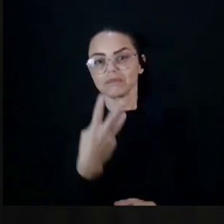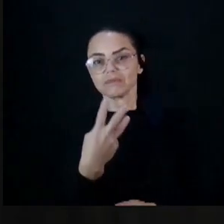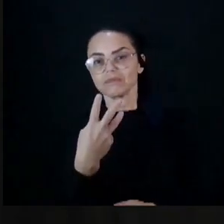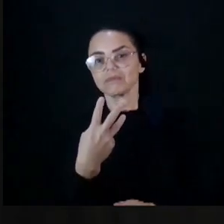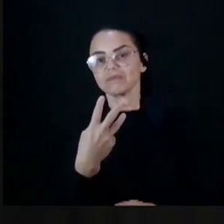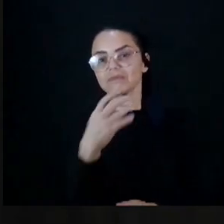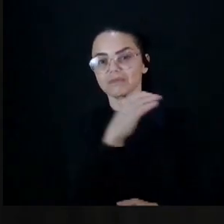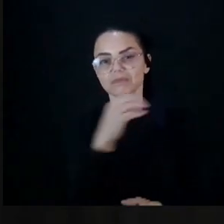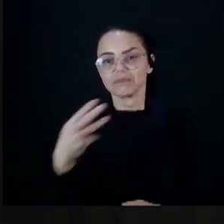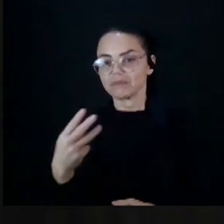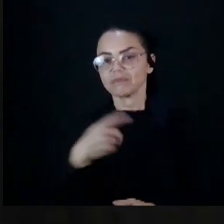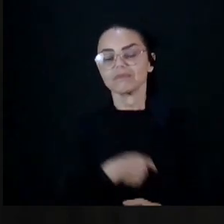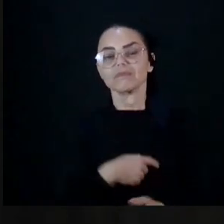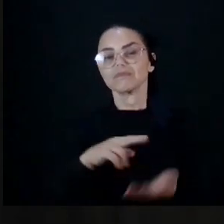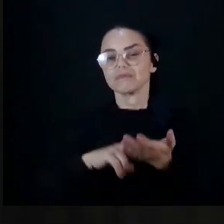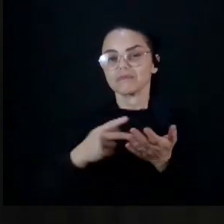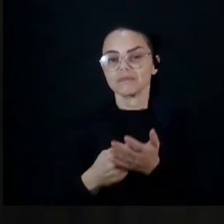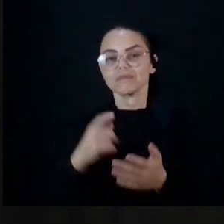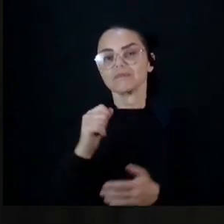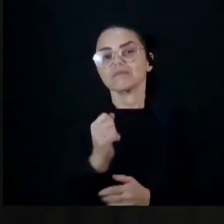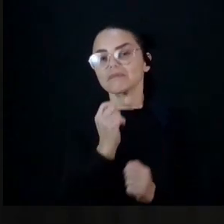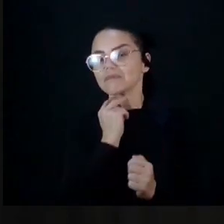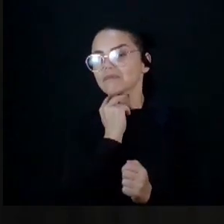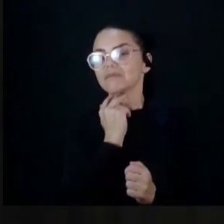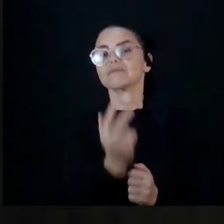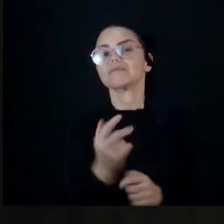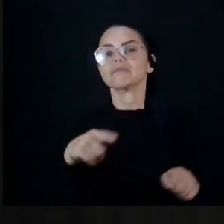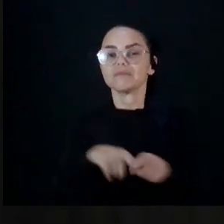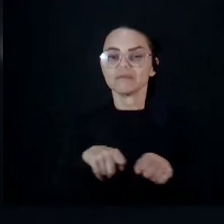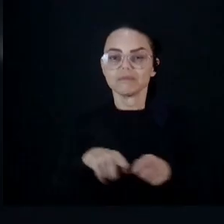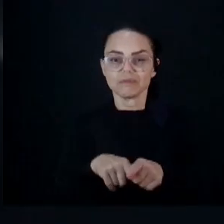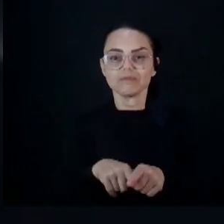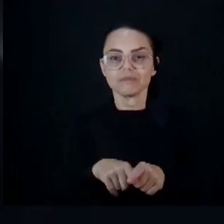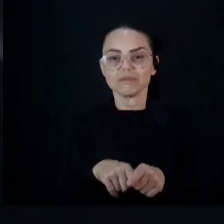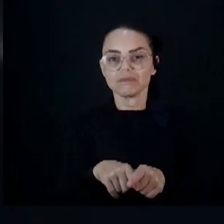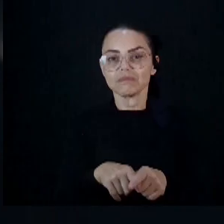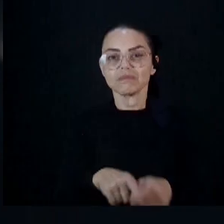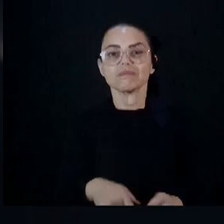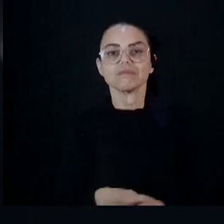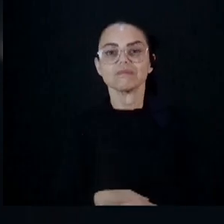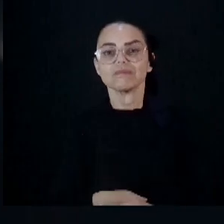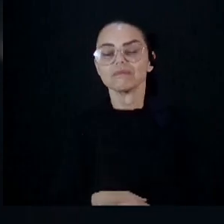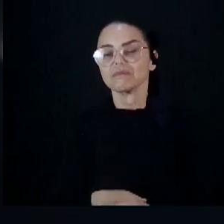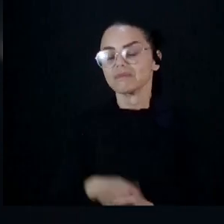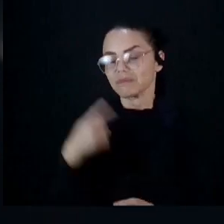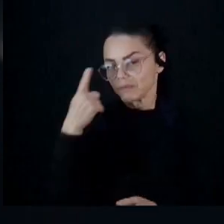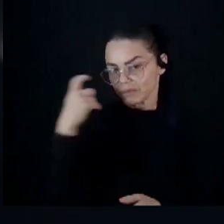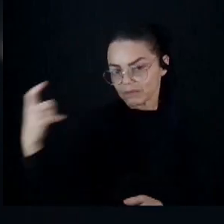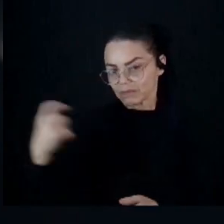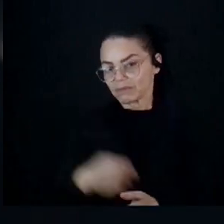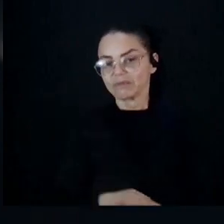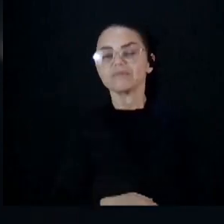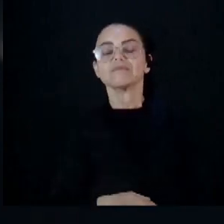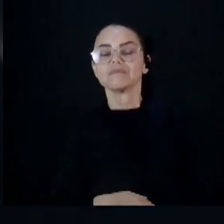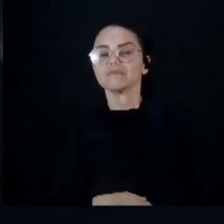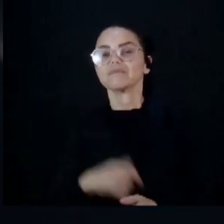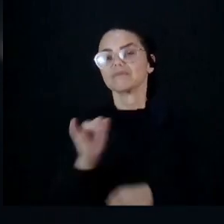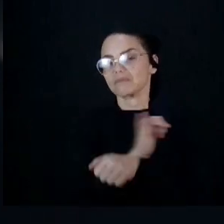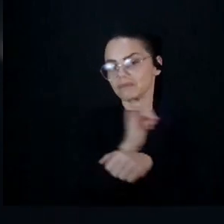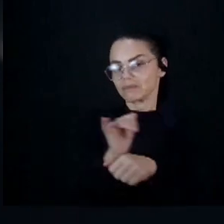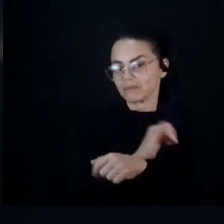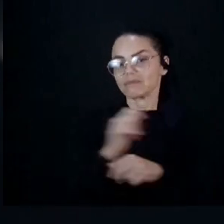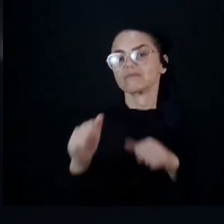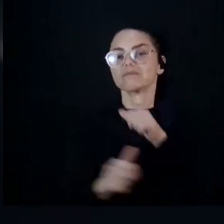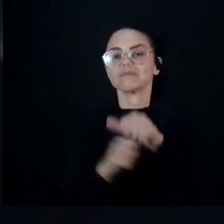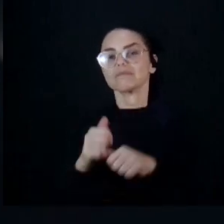particular traduzindo não apenas a sua voz, mas também a sua intenção. E o mais interessante é que essas ferramentas estão mudando a relação